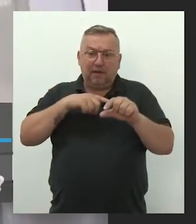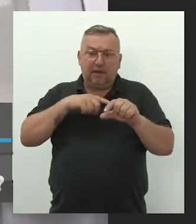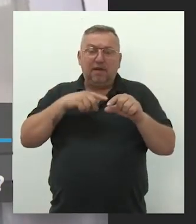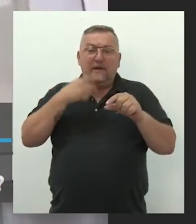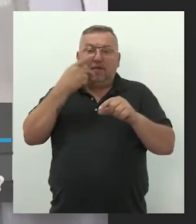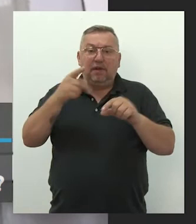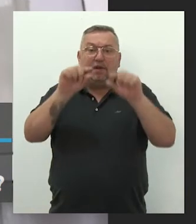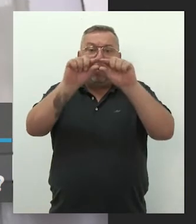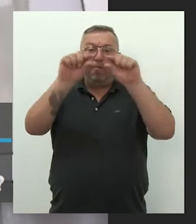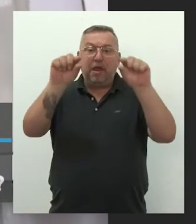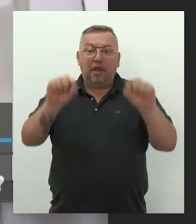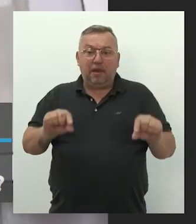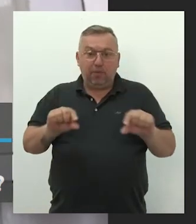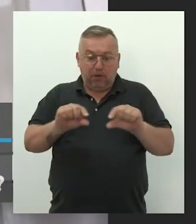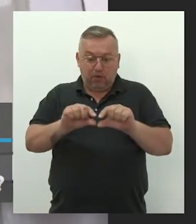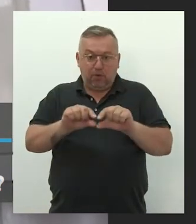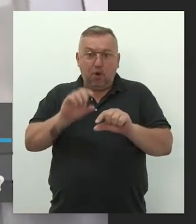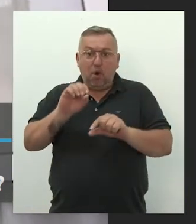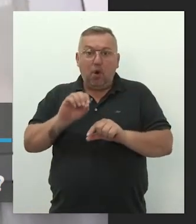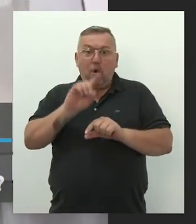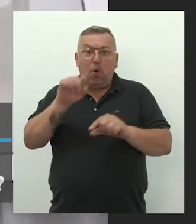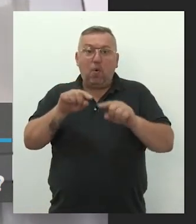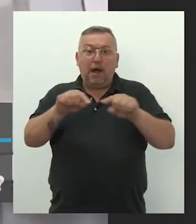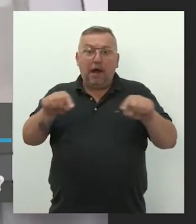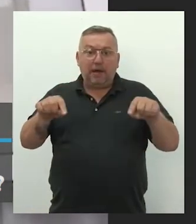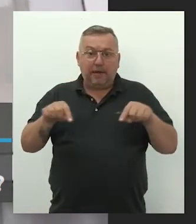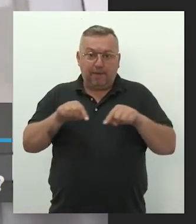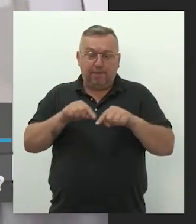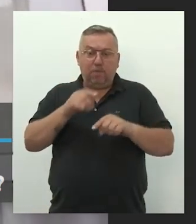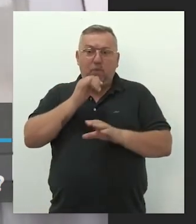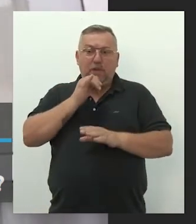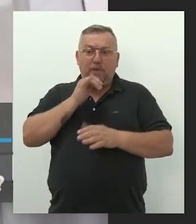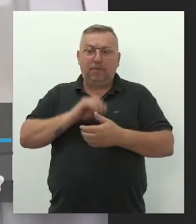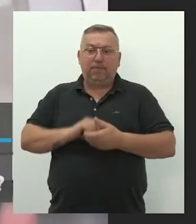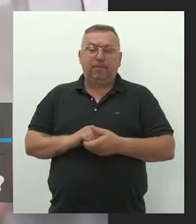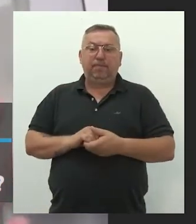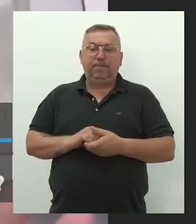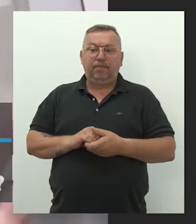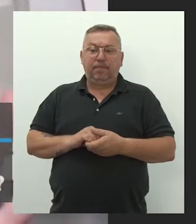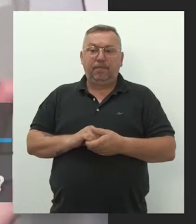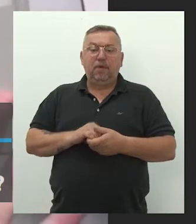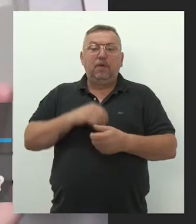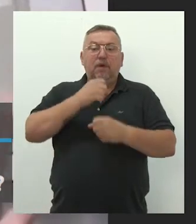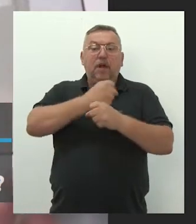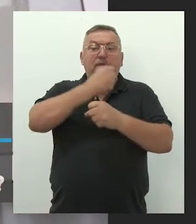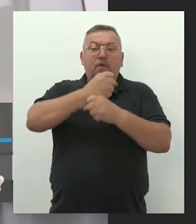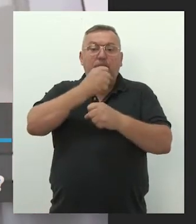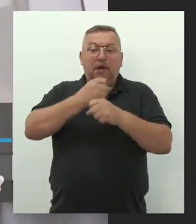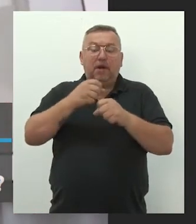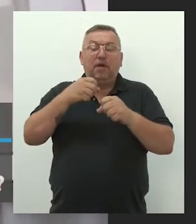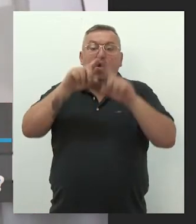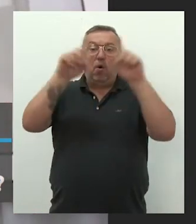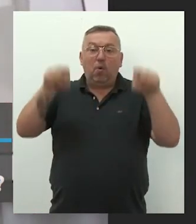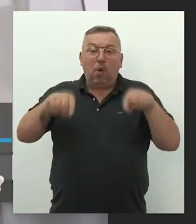a perímetro ou área. Vou dar um exemplo. Reformar a moldura de um quadro.